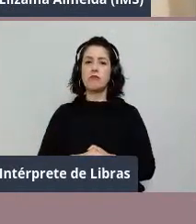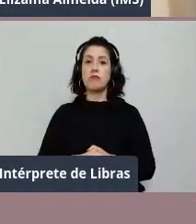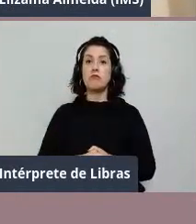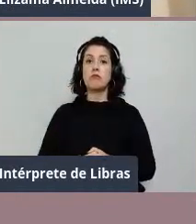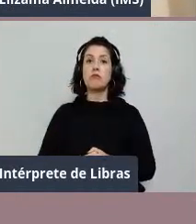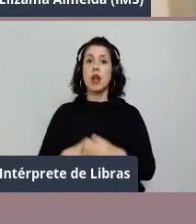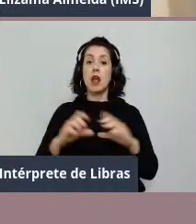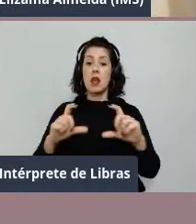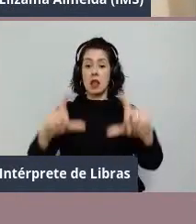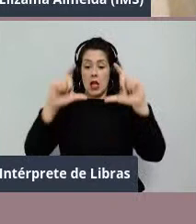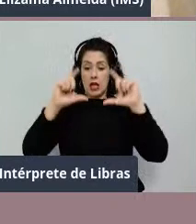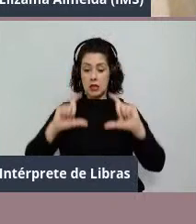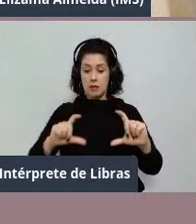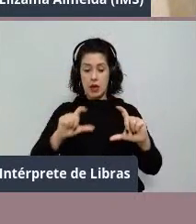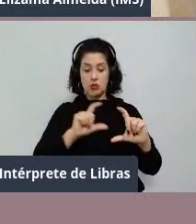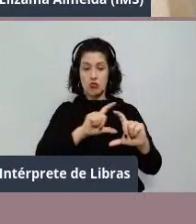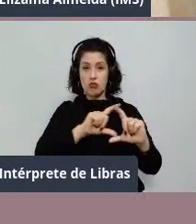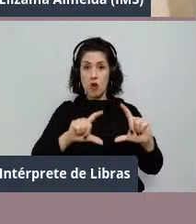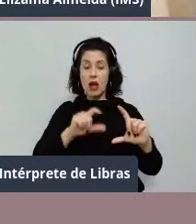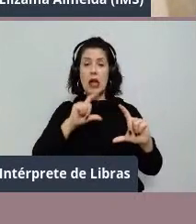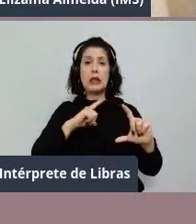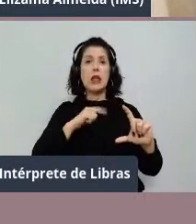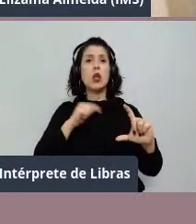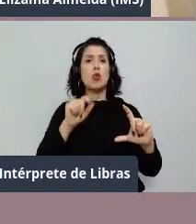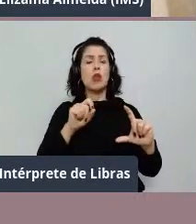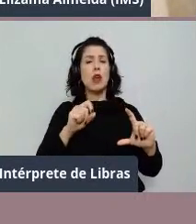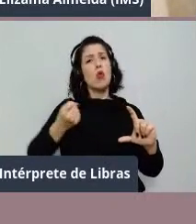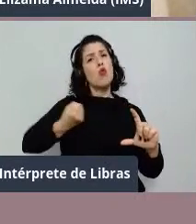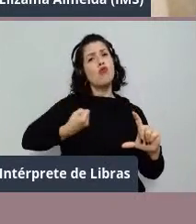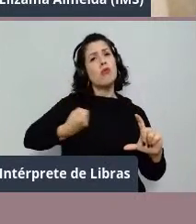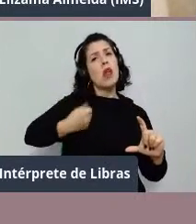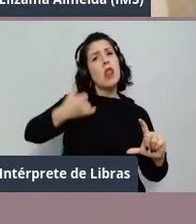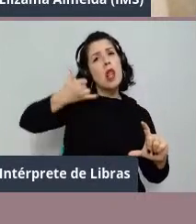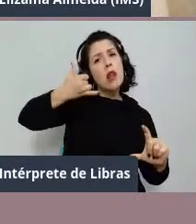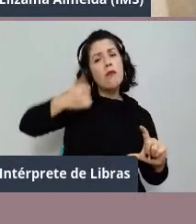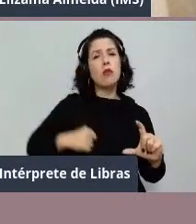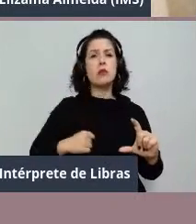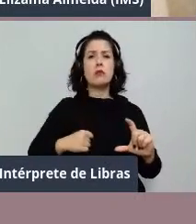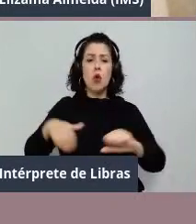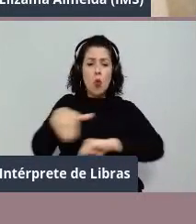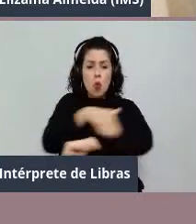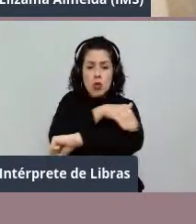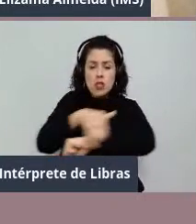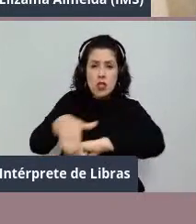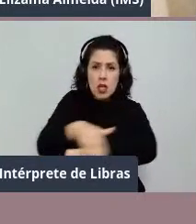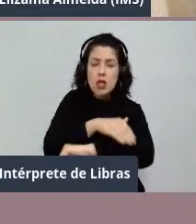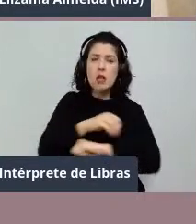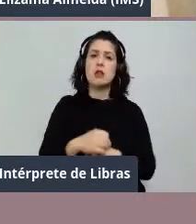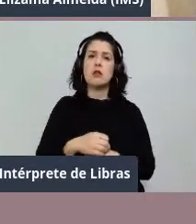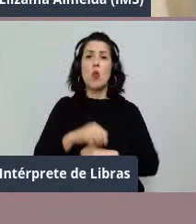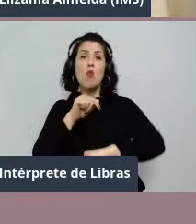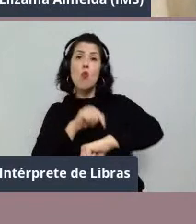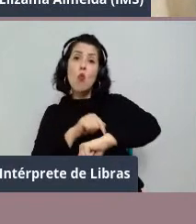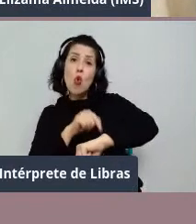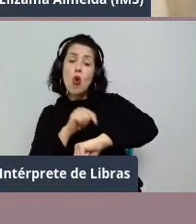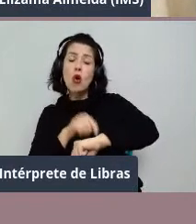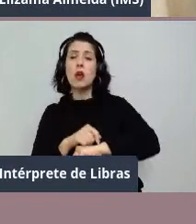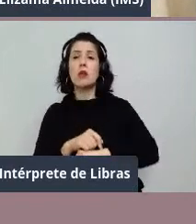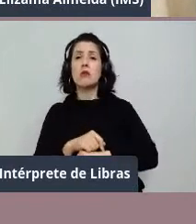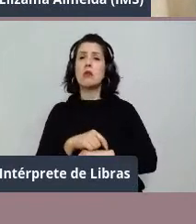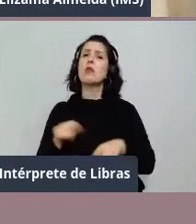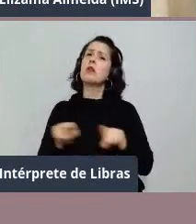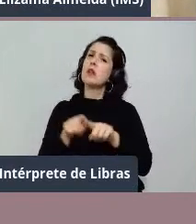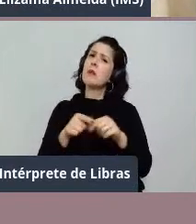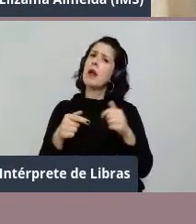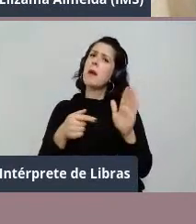inscrição da ordem cotidiana. É um telefone, é um endereço, é uma instrução, é um horário que também se